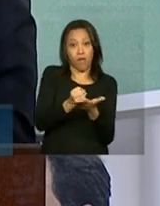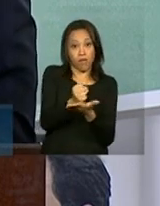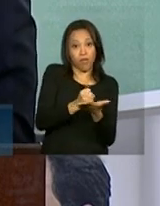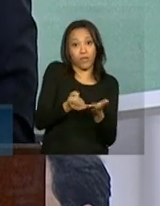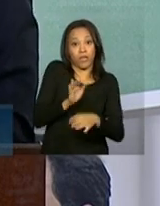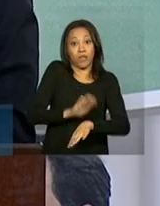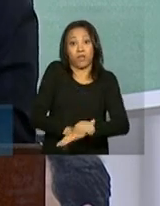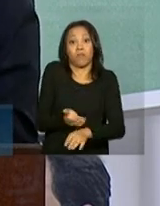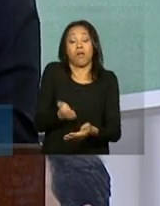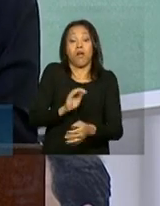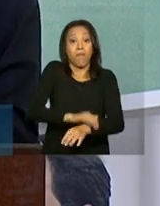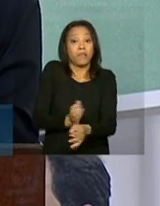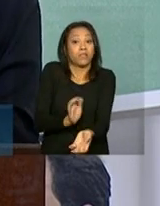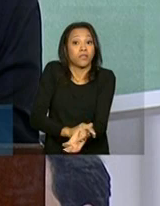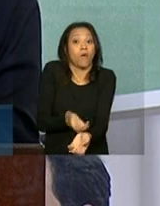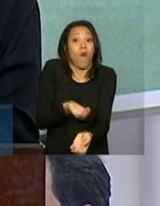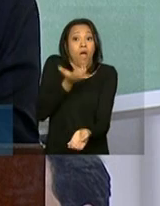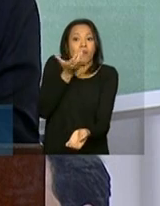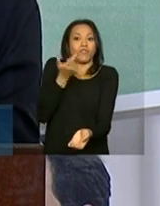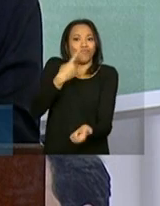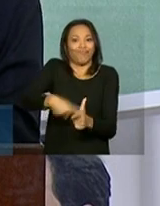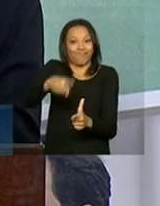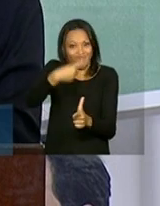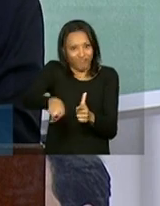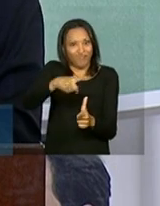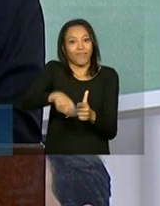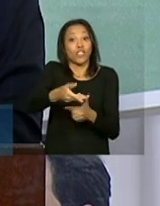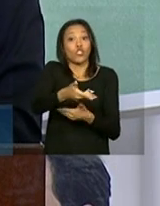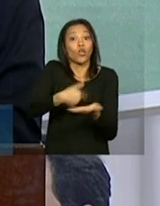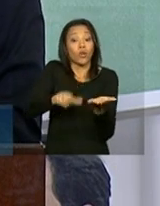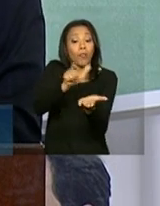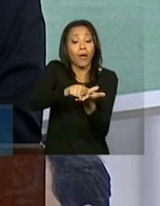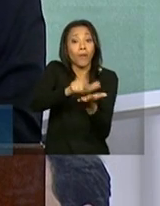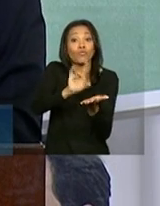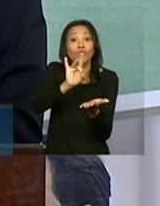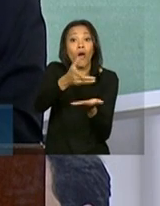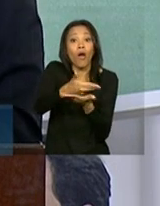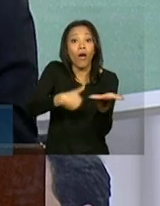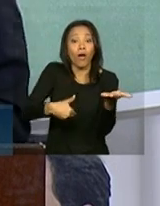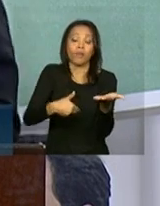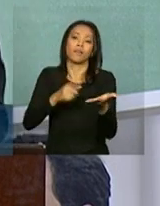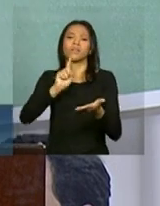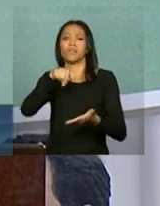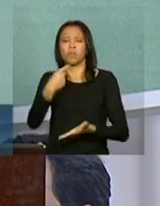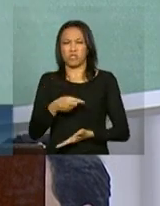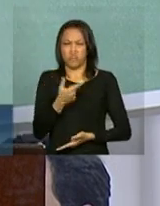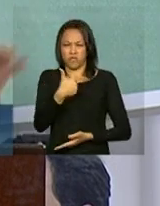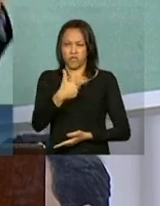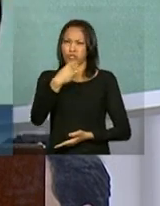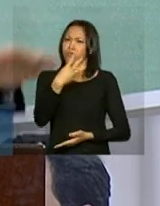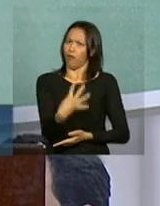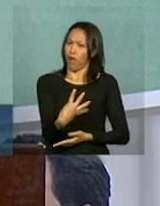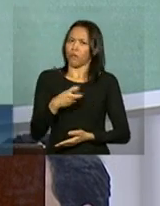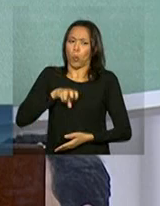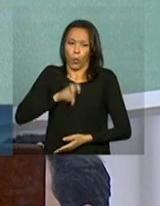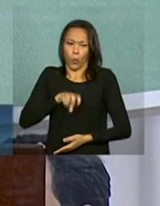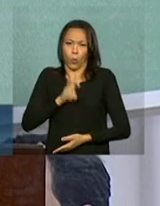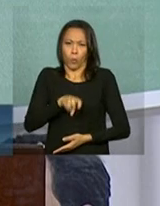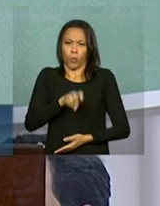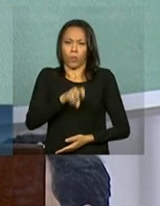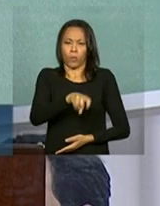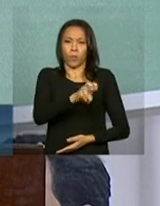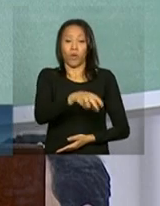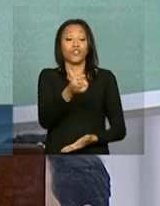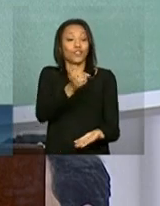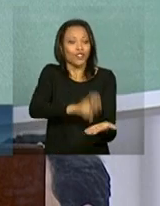ele me contou uma história com muita tristeza, um dia que ele chegou no posto de saúde, depois de 24 quilômetros andando a pé, de manhã, chegou lá e